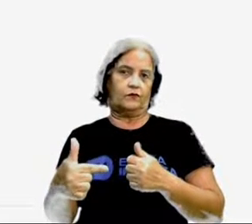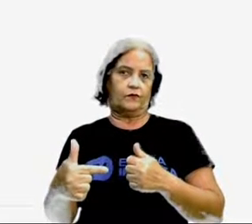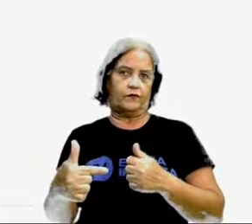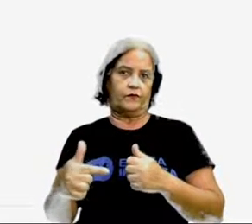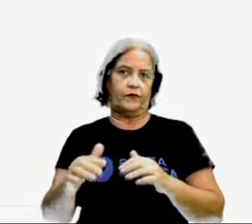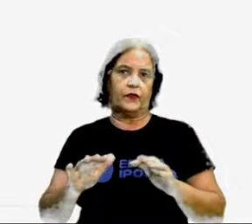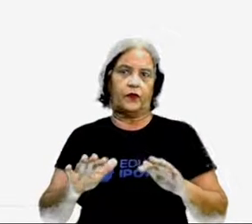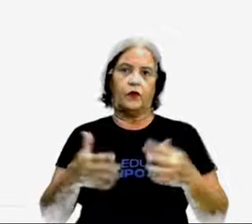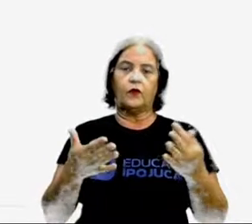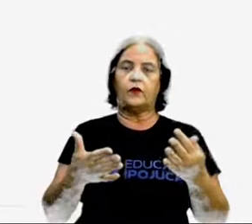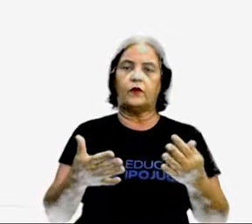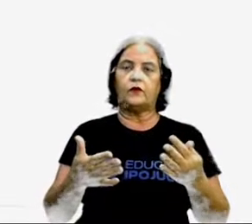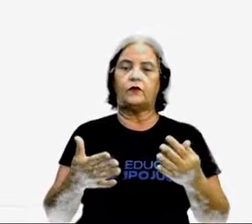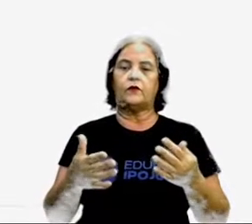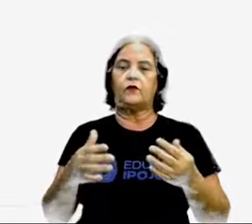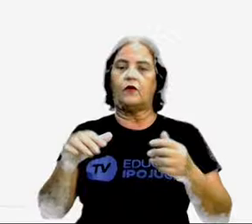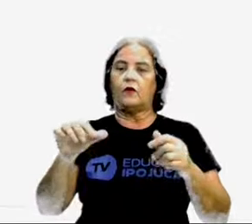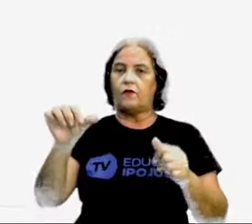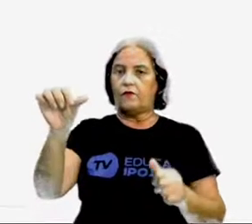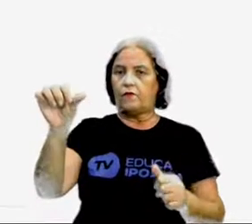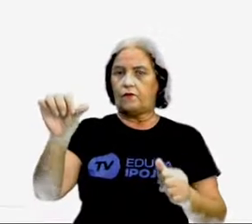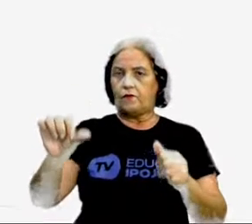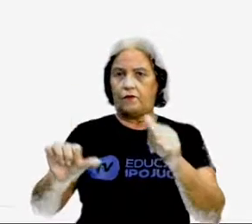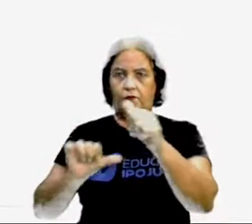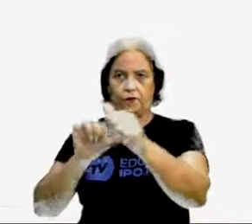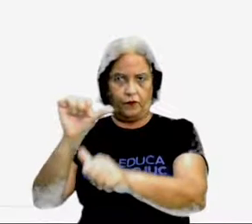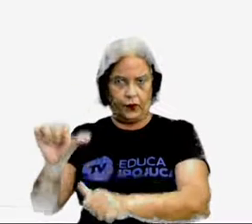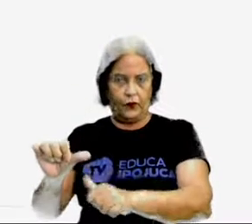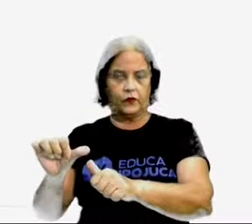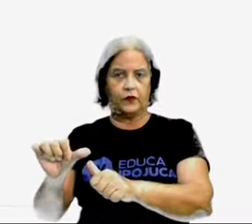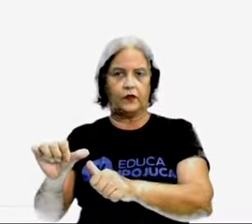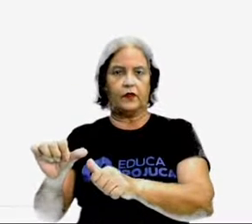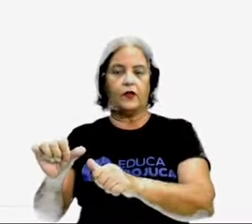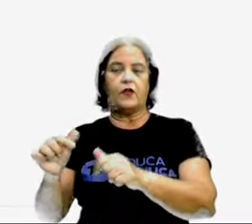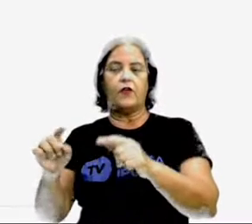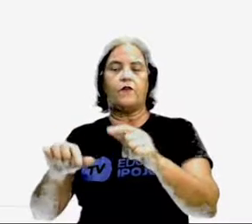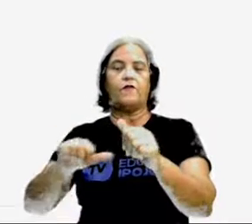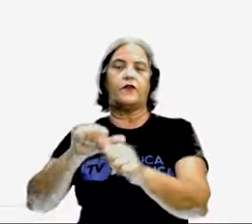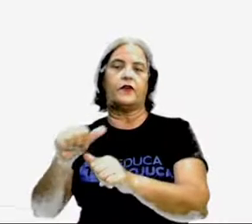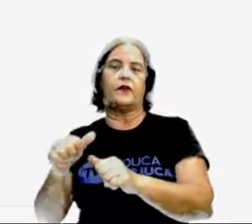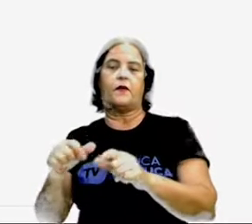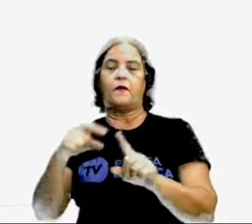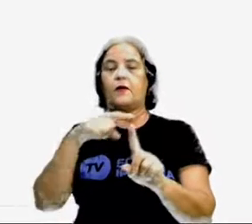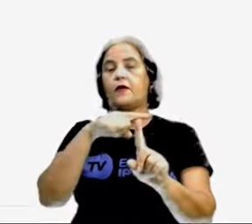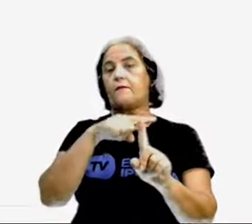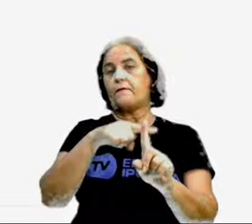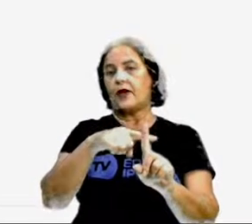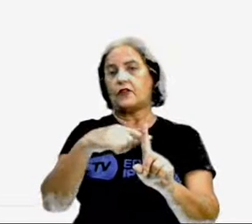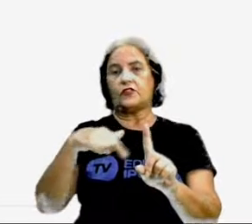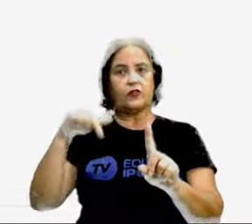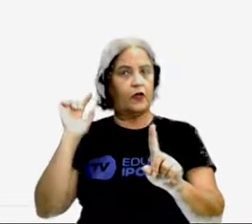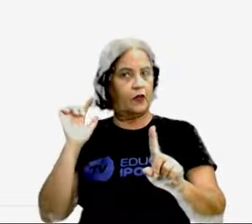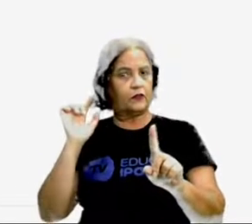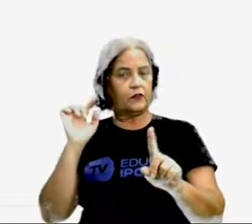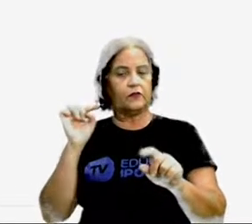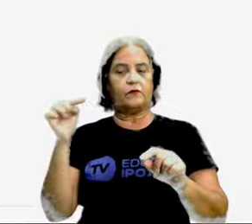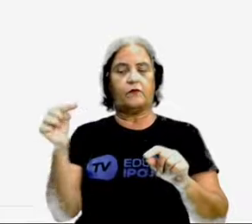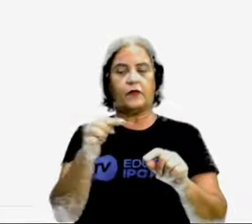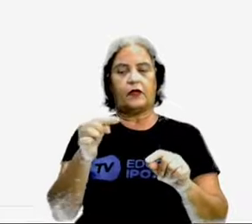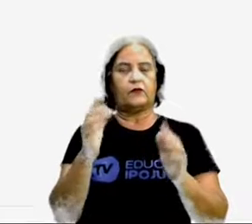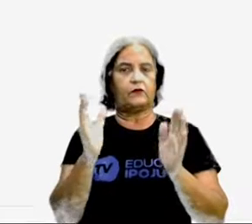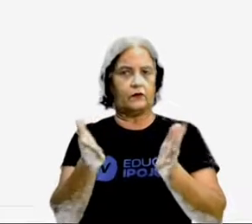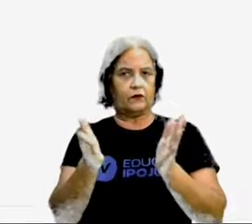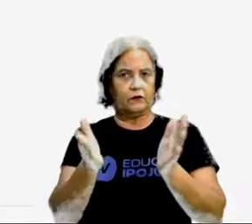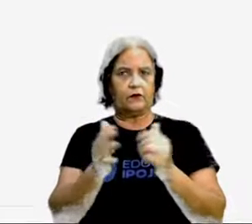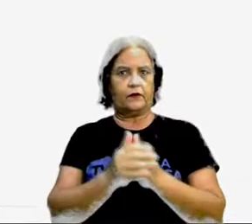termo troca de membro, inverte a operação. Era mais, foi para a operação da subtração. Ok?